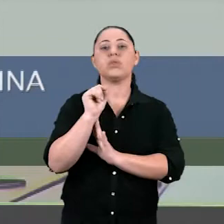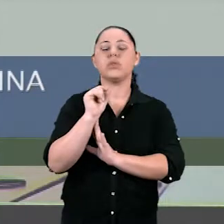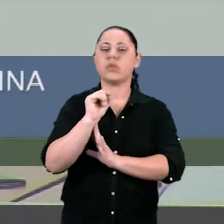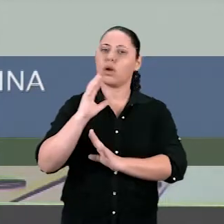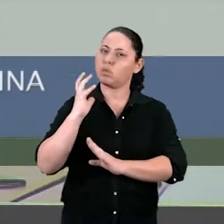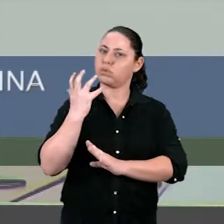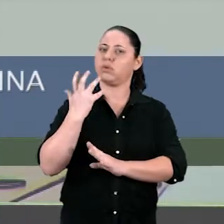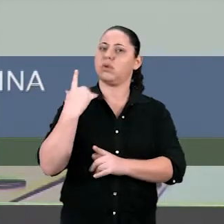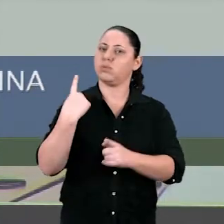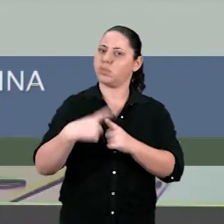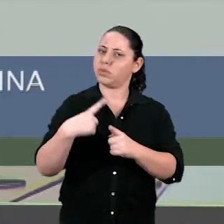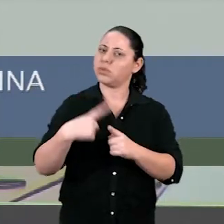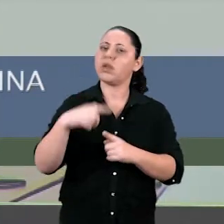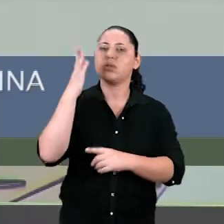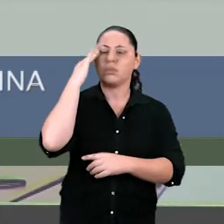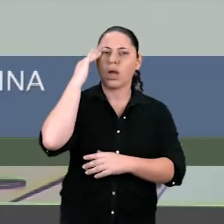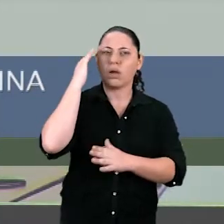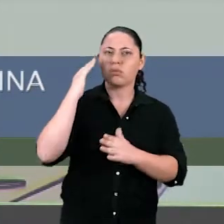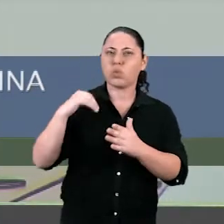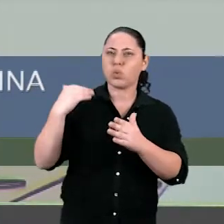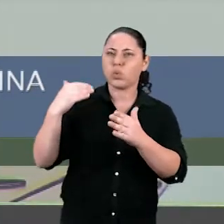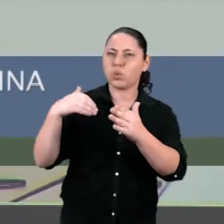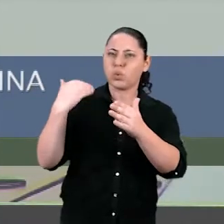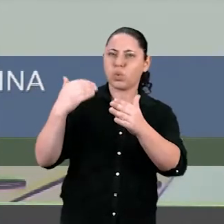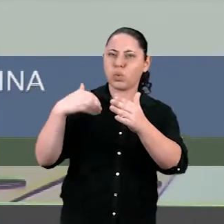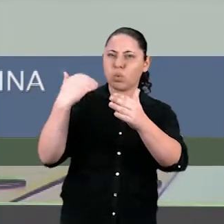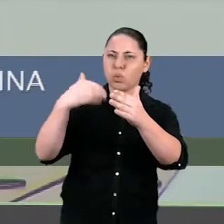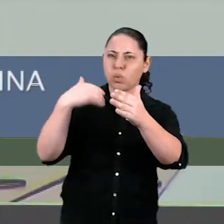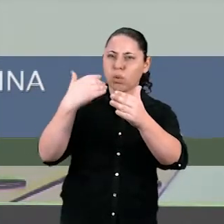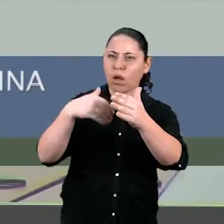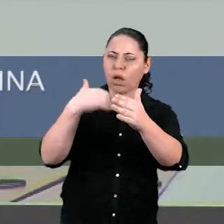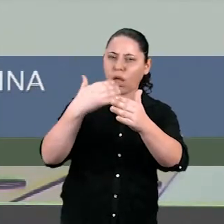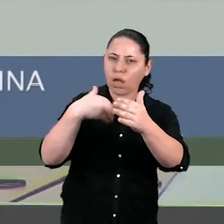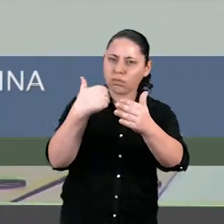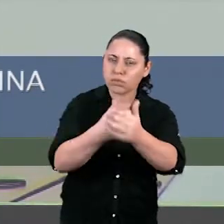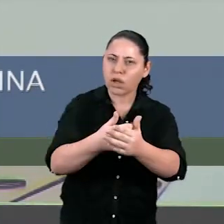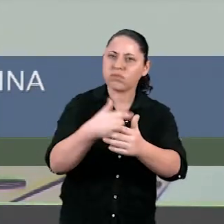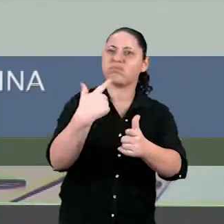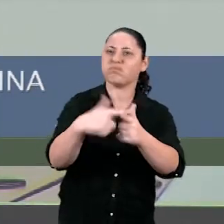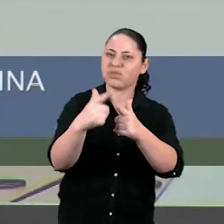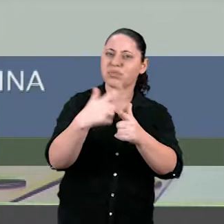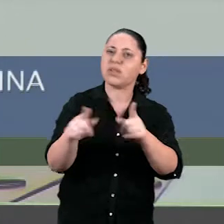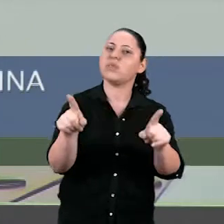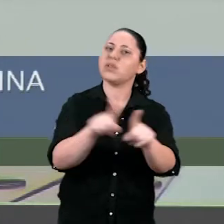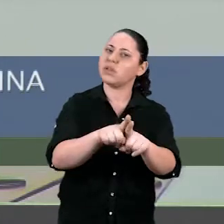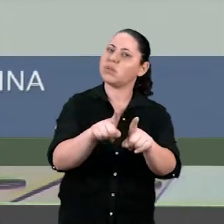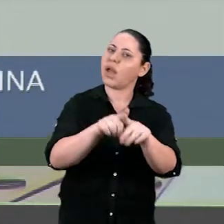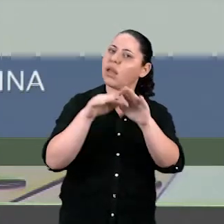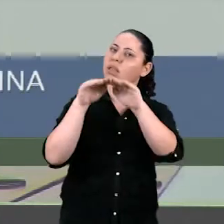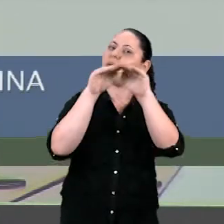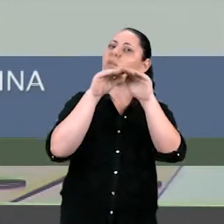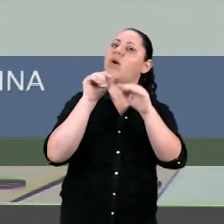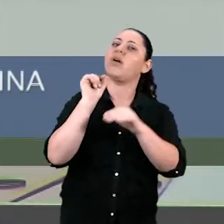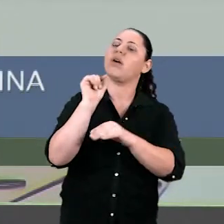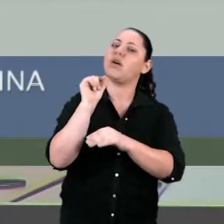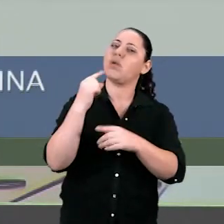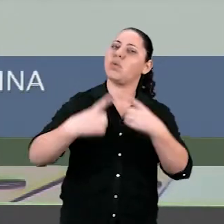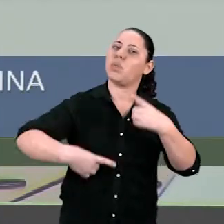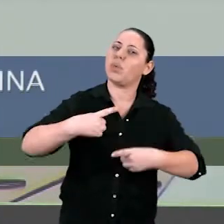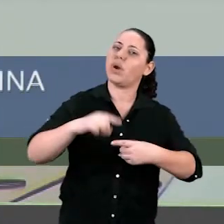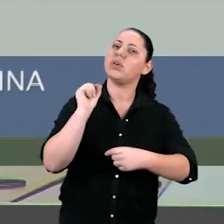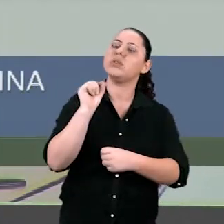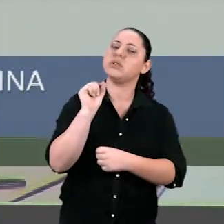longo prazo, ele produz também problemas democráticos, né? Se nós temos, né,